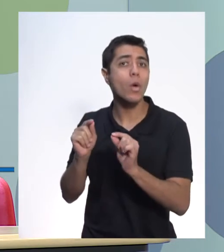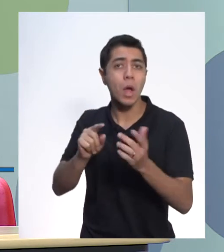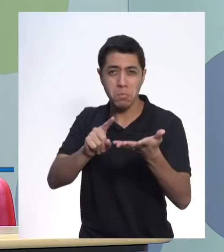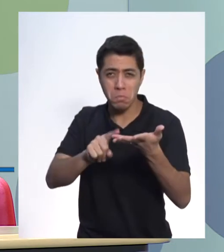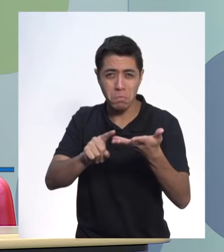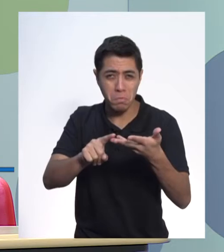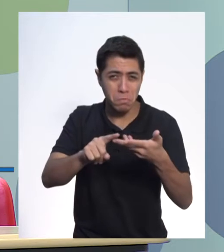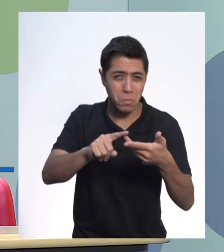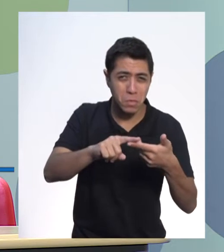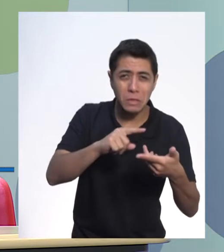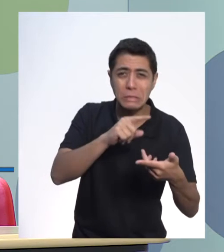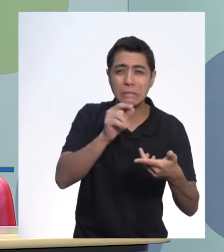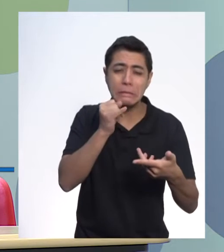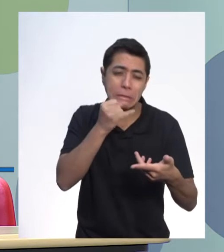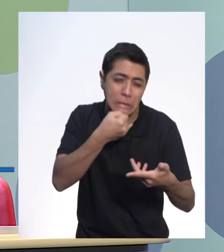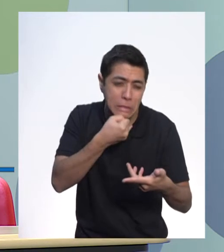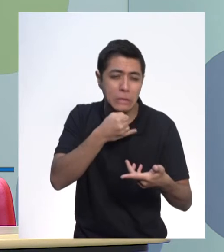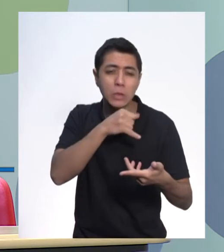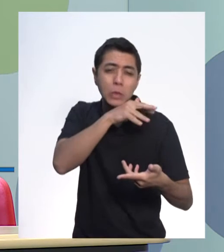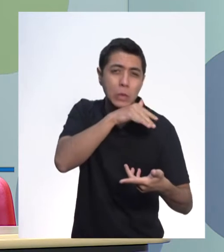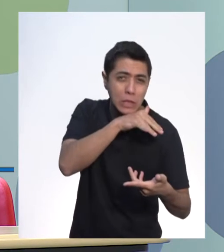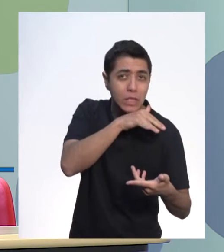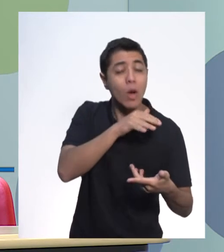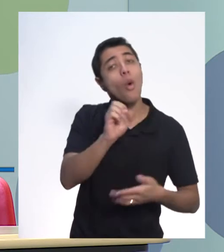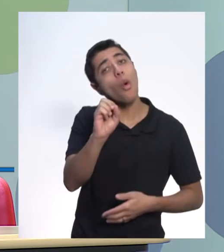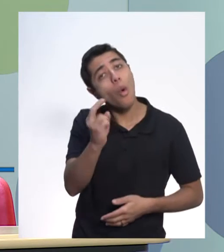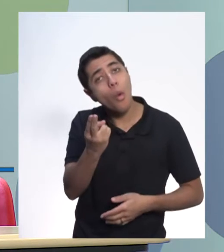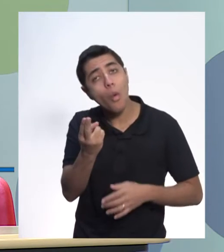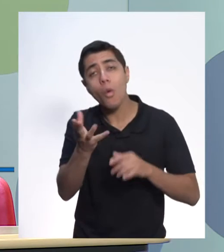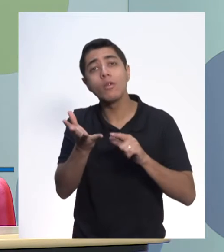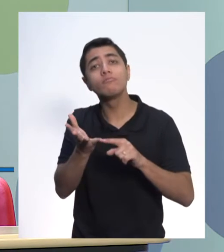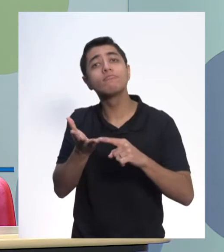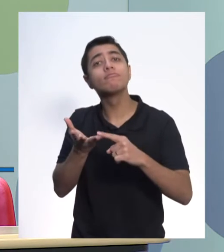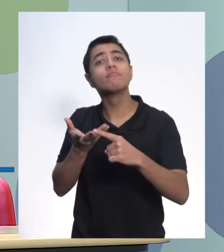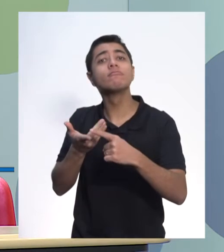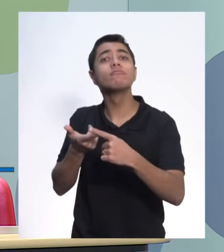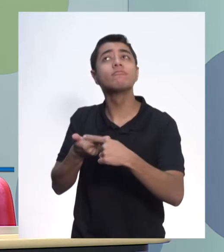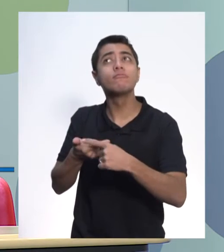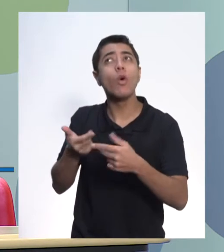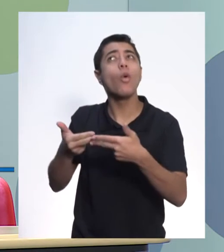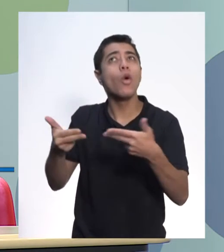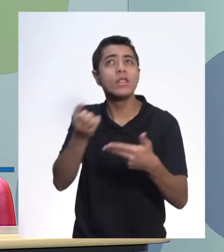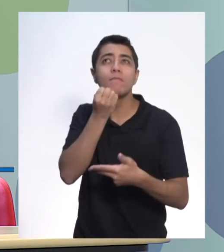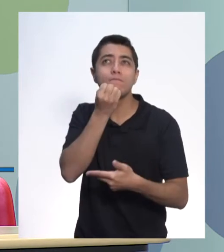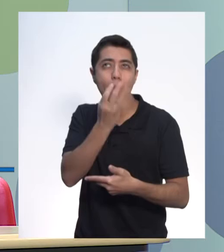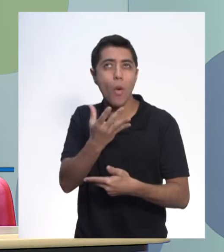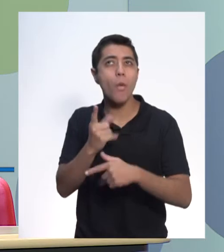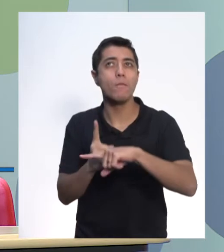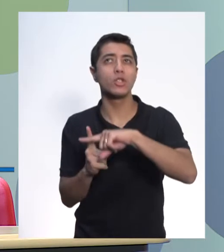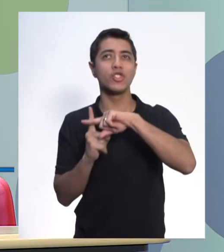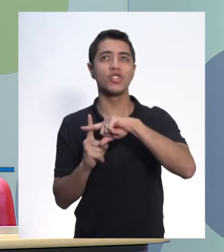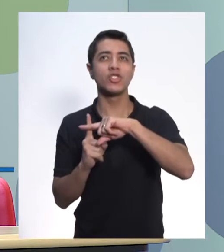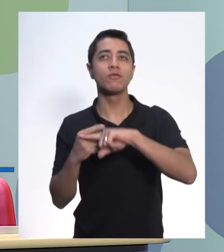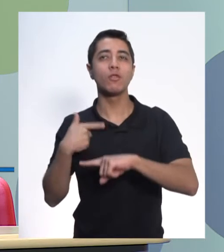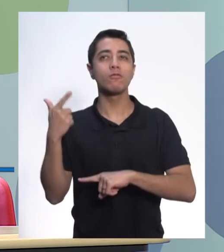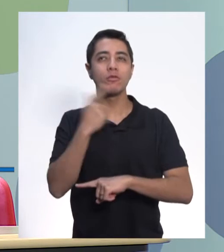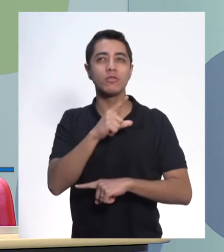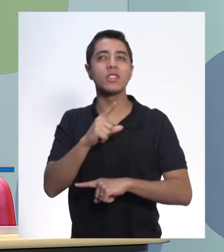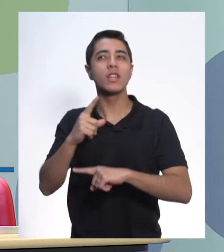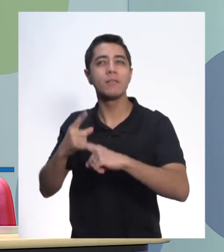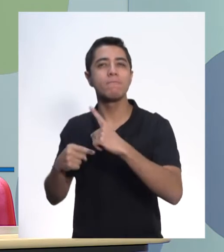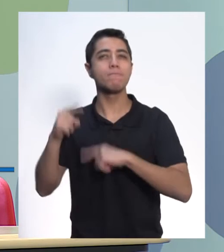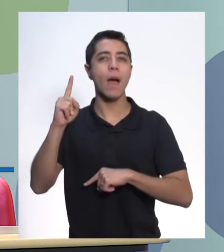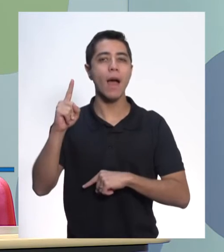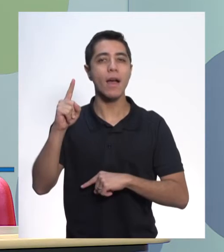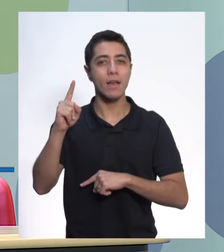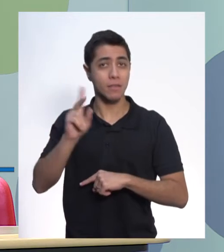que foi trágico na minha vida, eu vou pensar naquilo que realmente me fez superar aquilo que eu deveria superar e seguir um modelo de herói. E a gente tem que